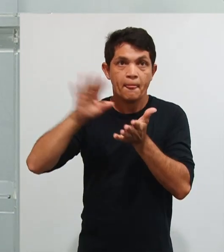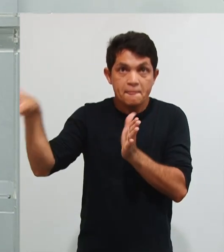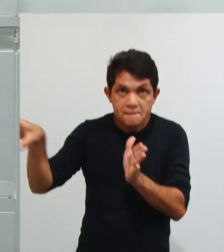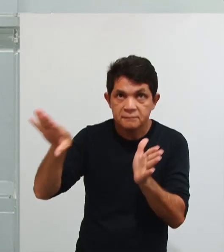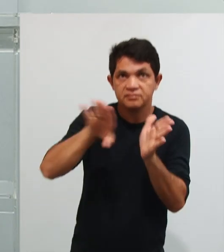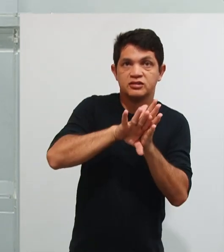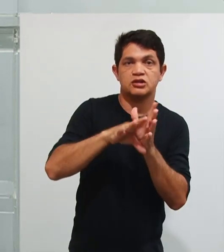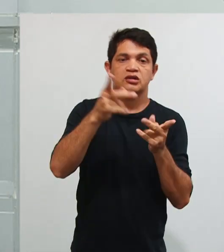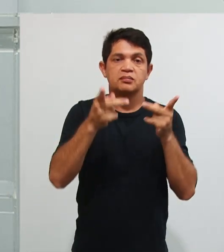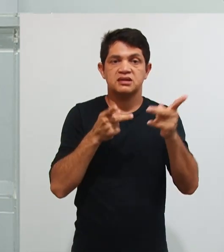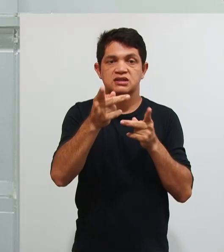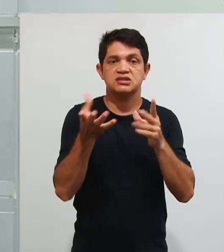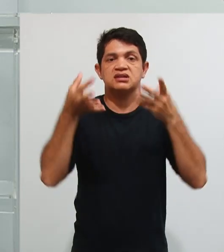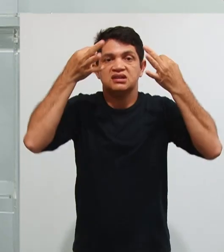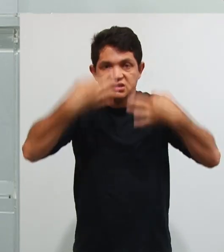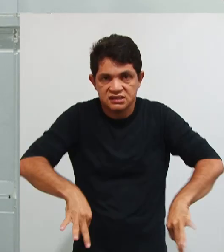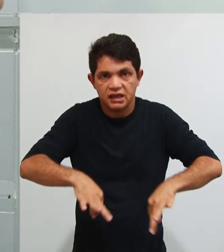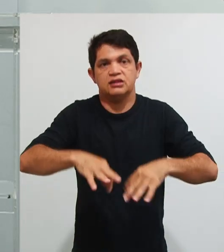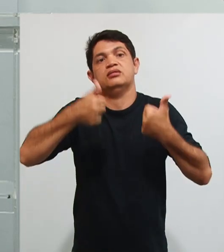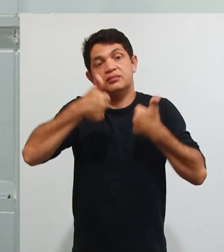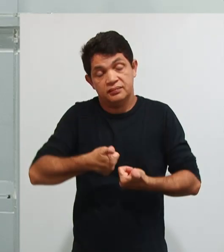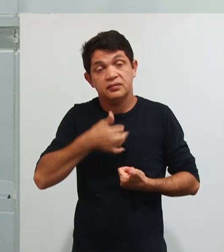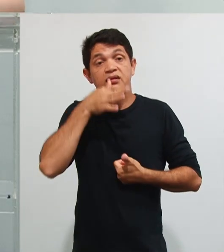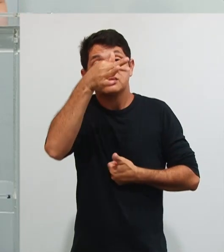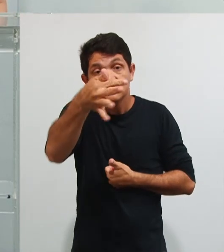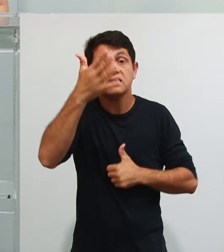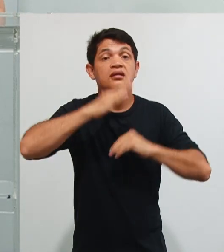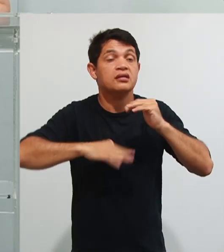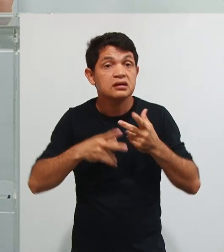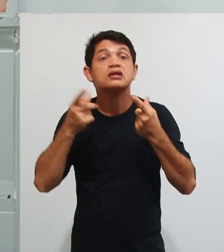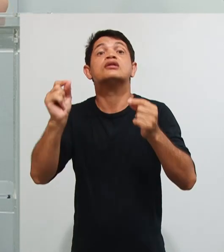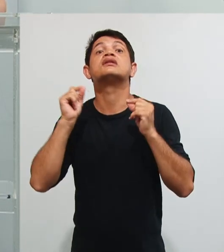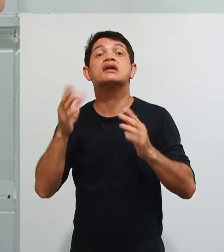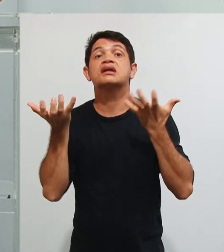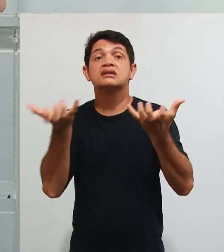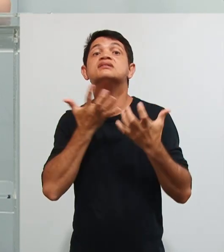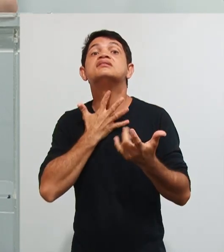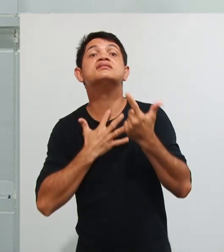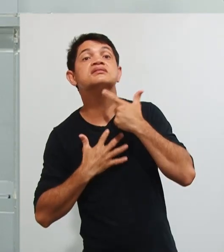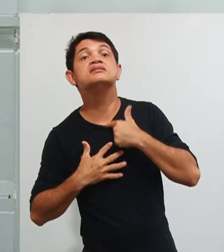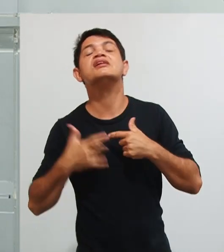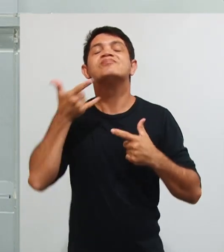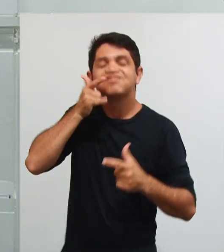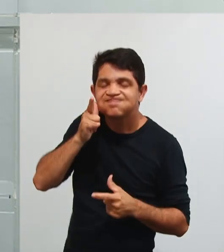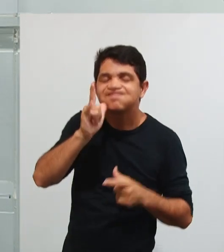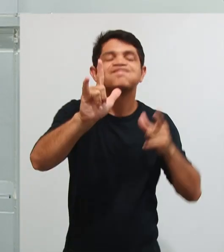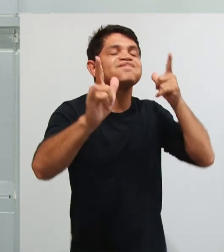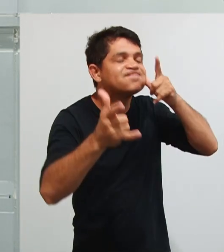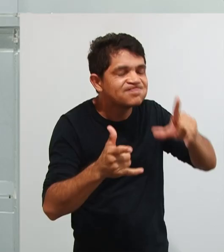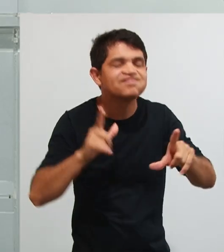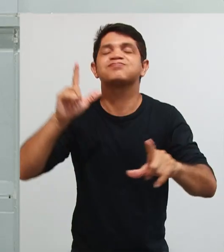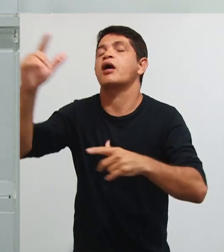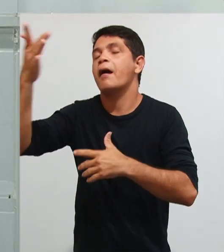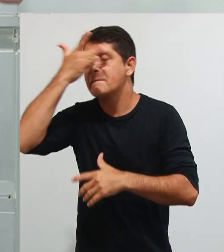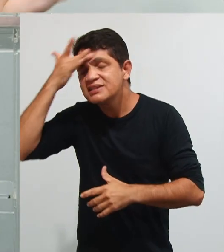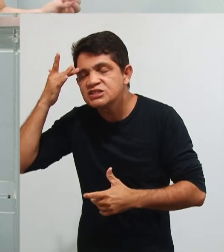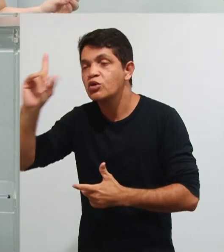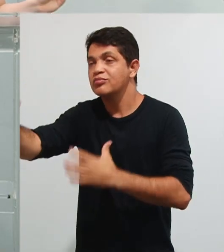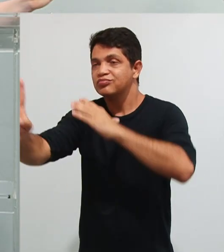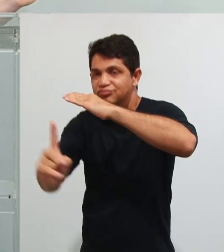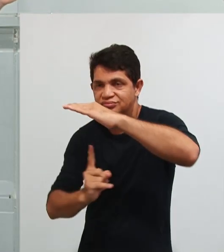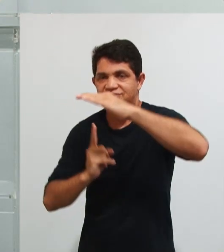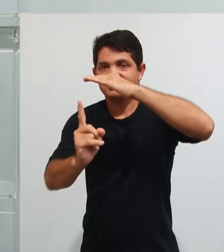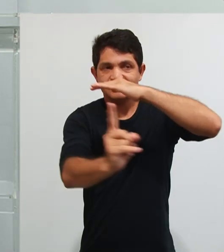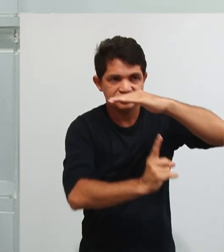desse planejamento. Ou seja, no final da minha jornada, eu vou conseguir ter indicadores que vão promover